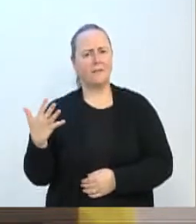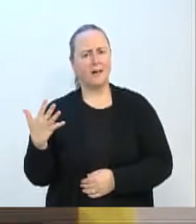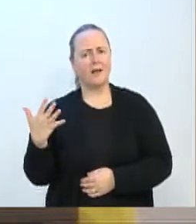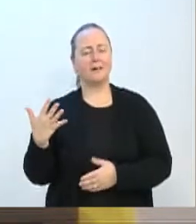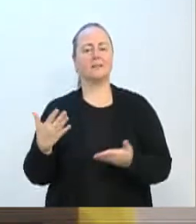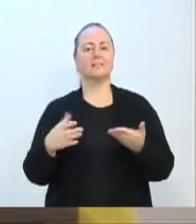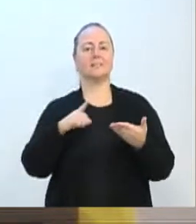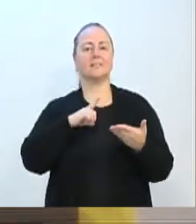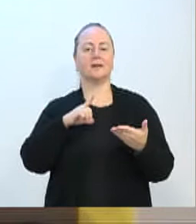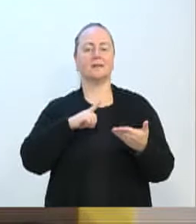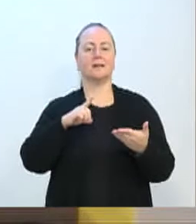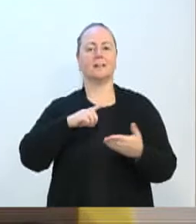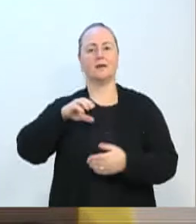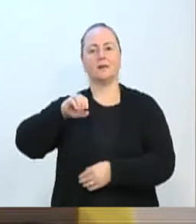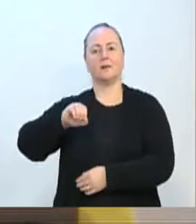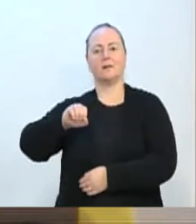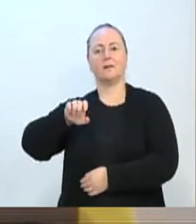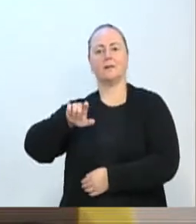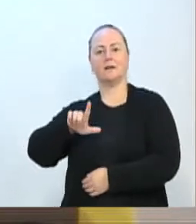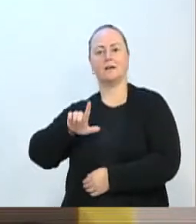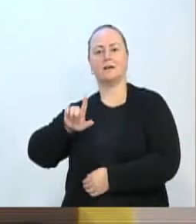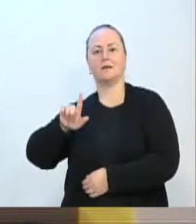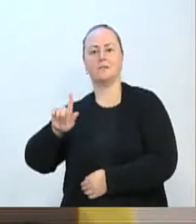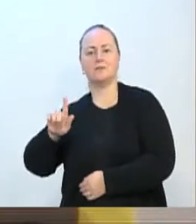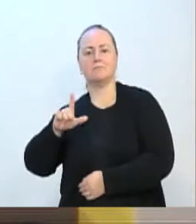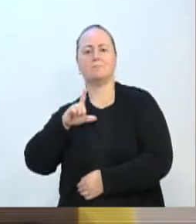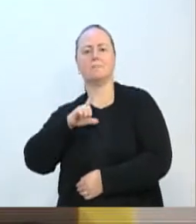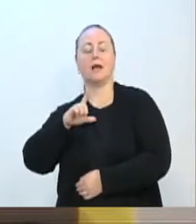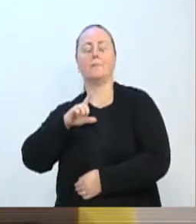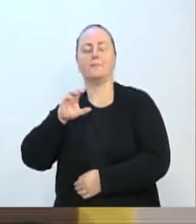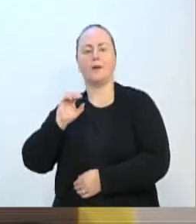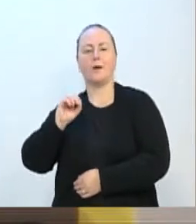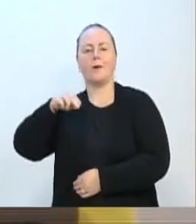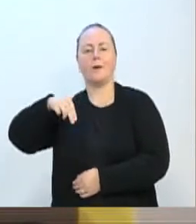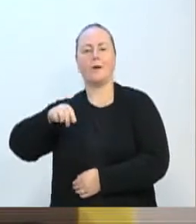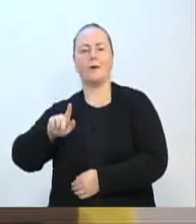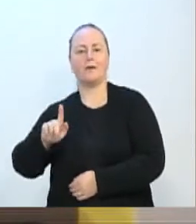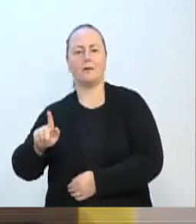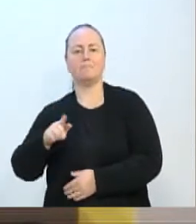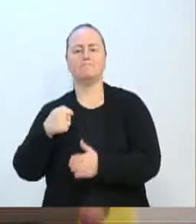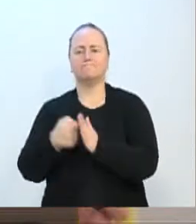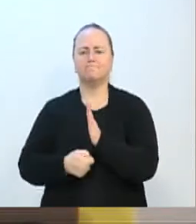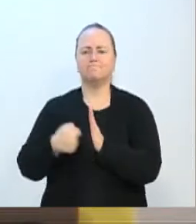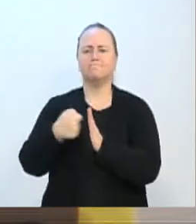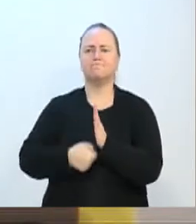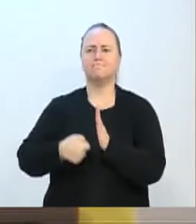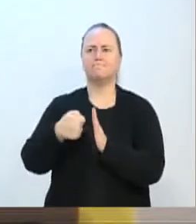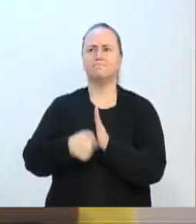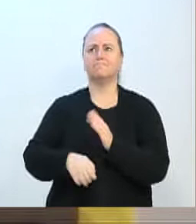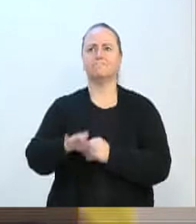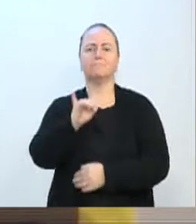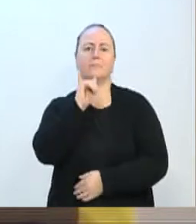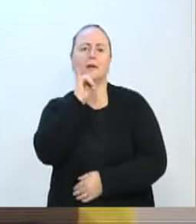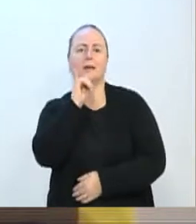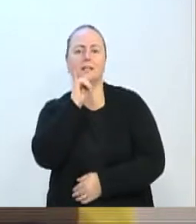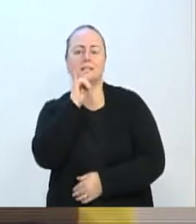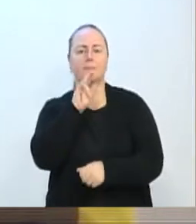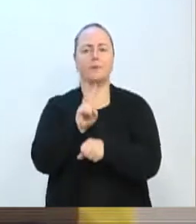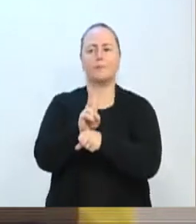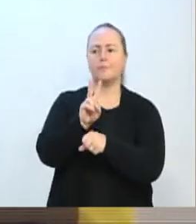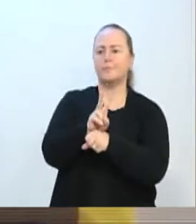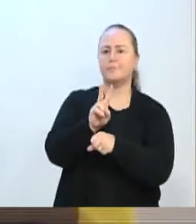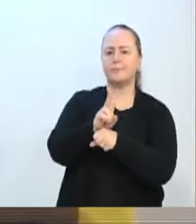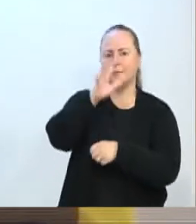ONGs lutando por muitas causas nobres, por exemplo, a preservação da